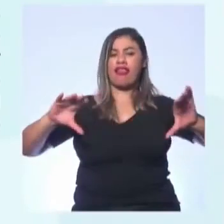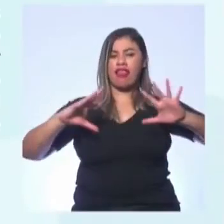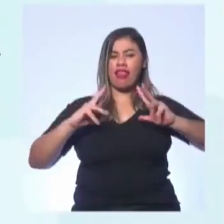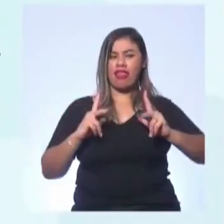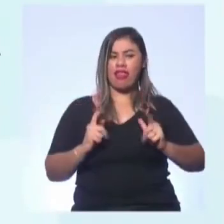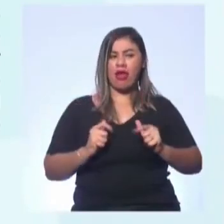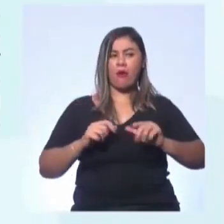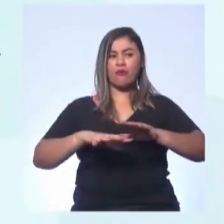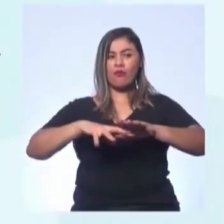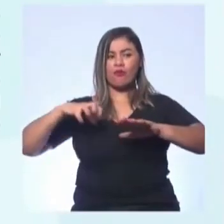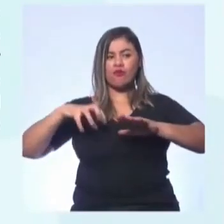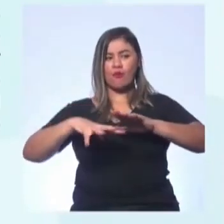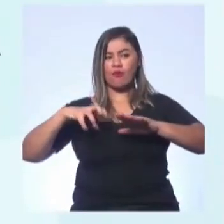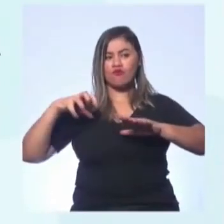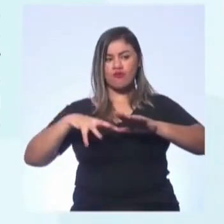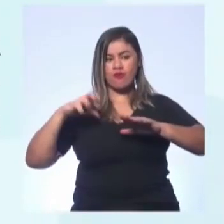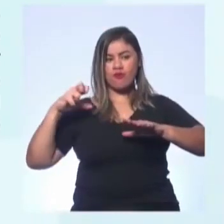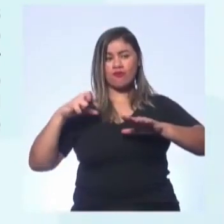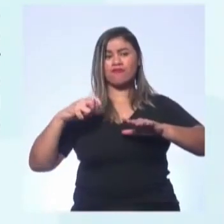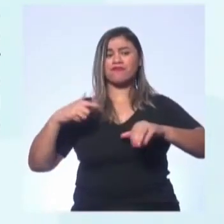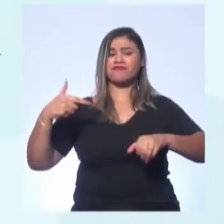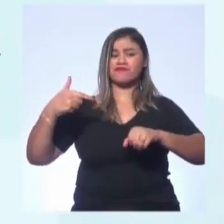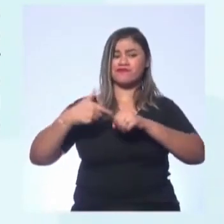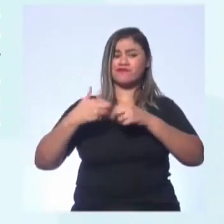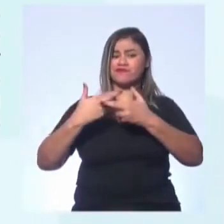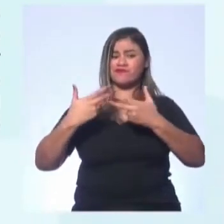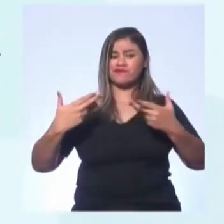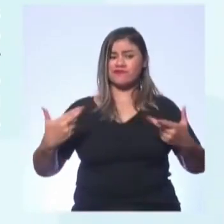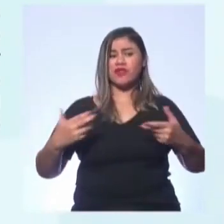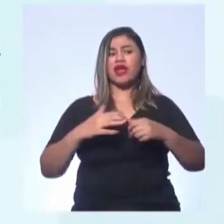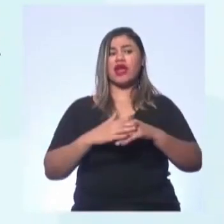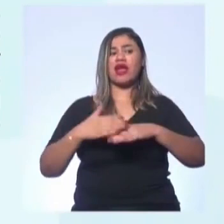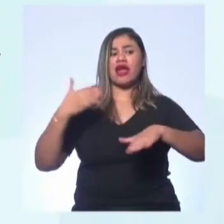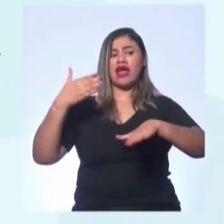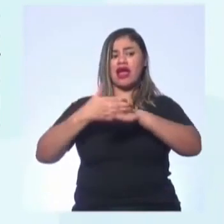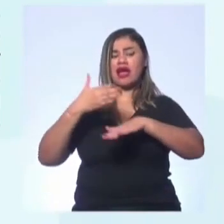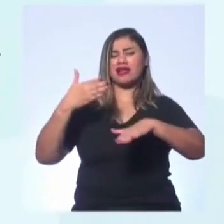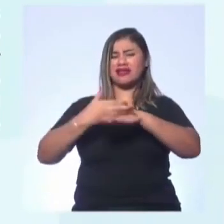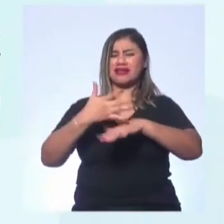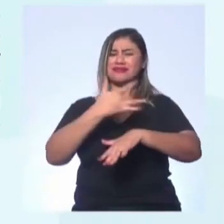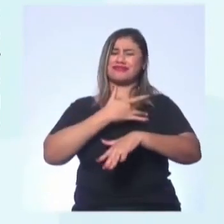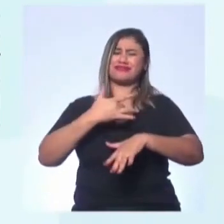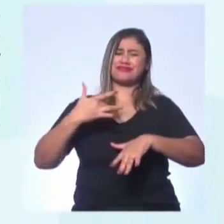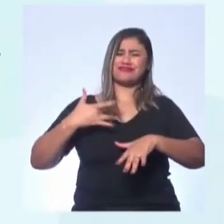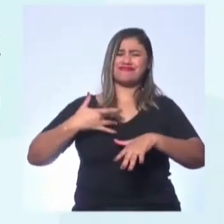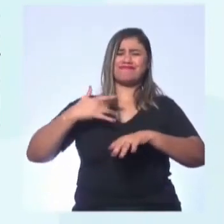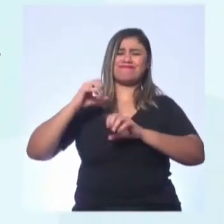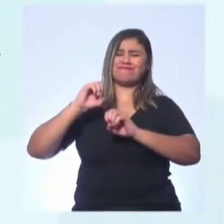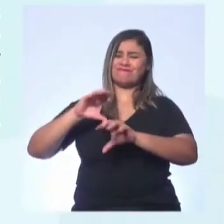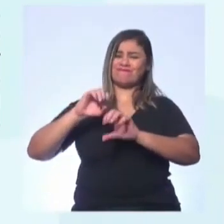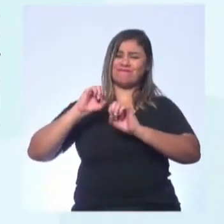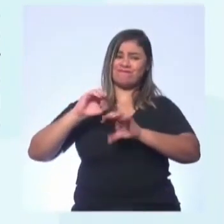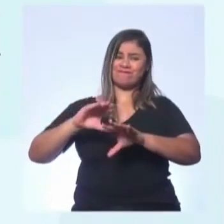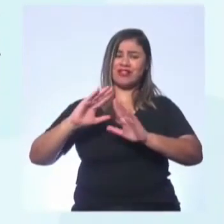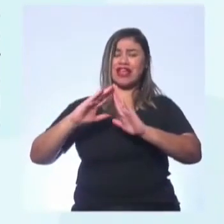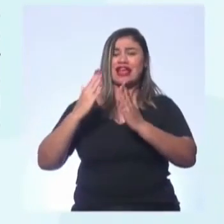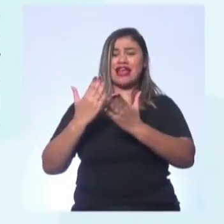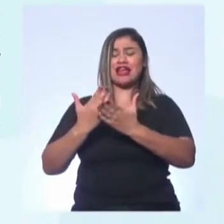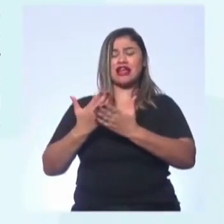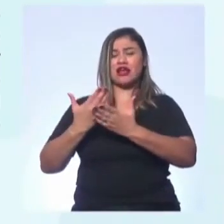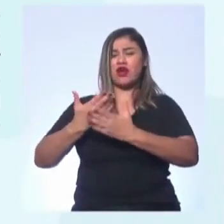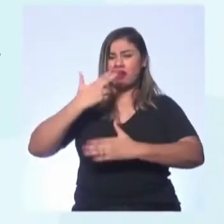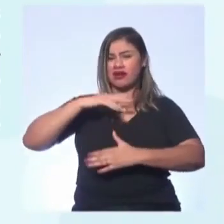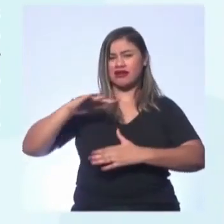inexistente, dificuldade de abastecimento, difícil acesso aos serviços de saúde, educação e creches,